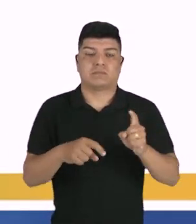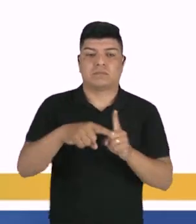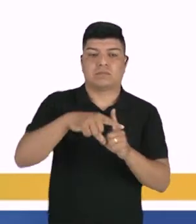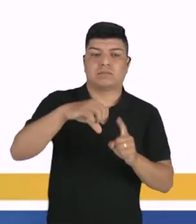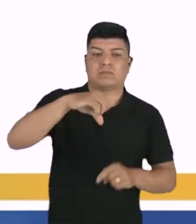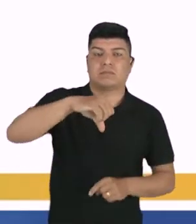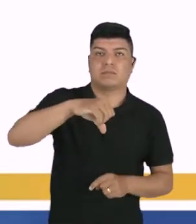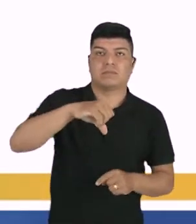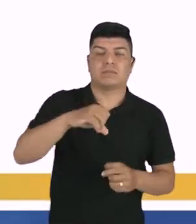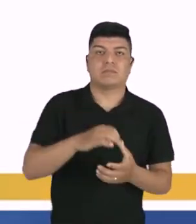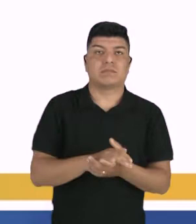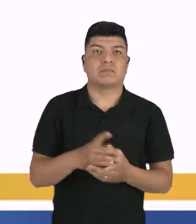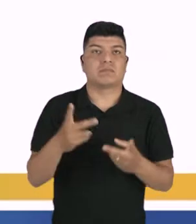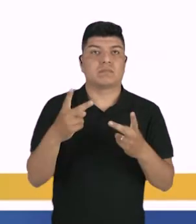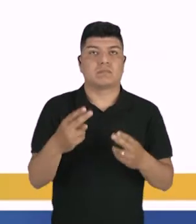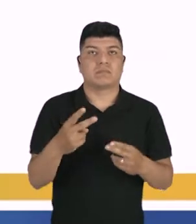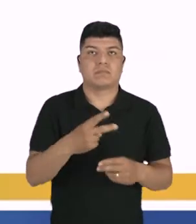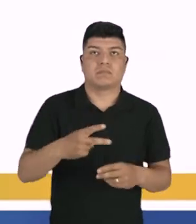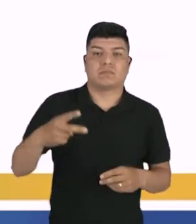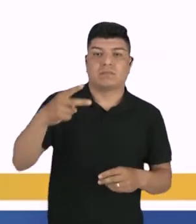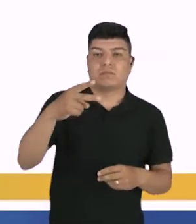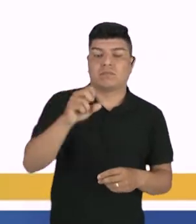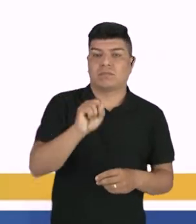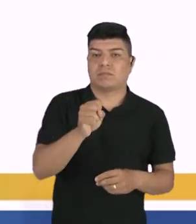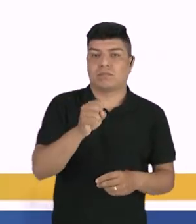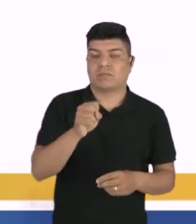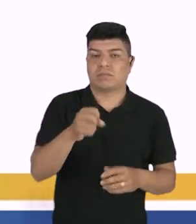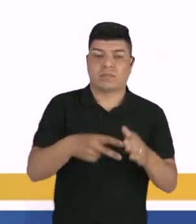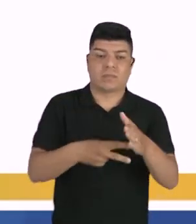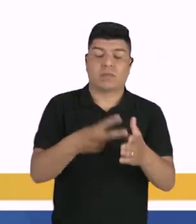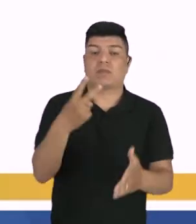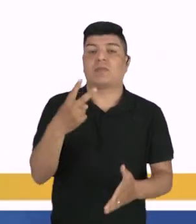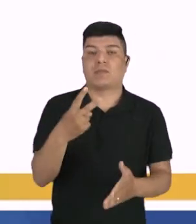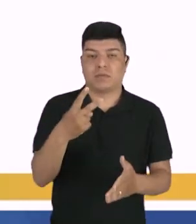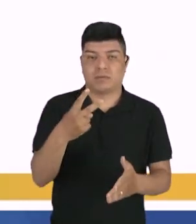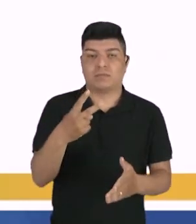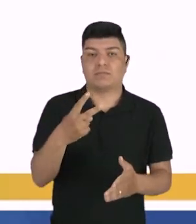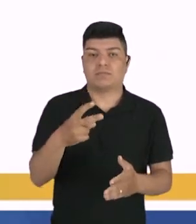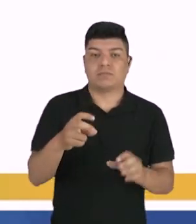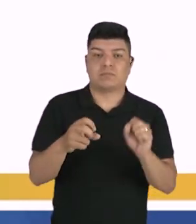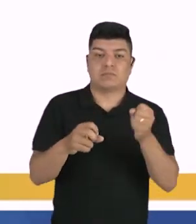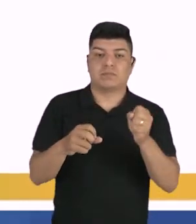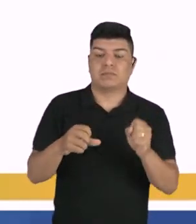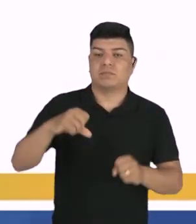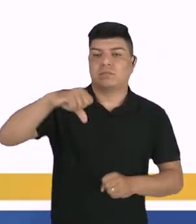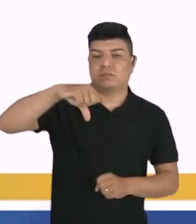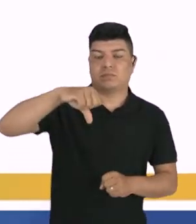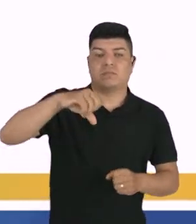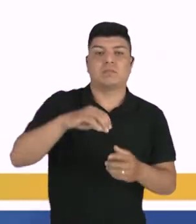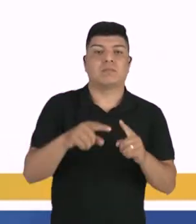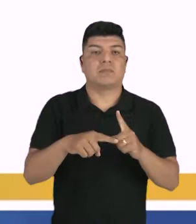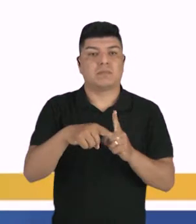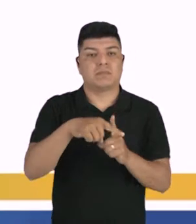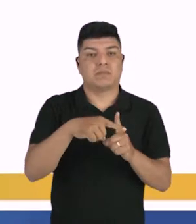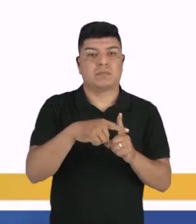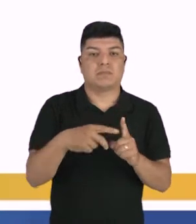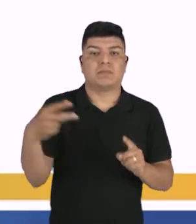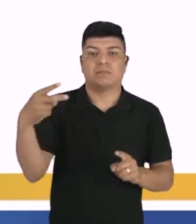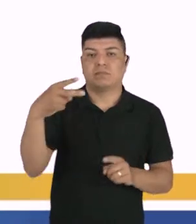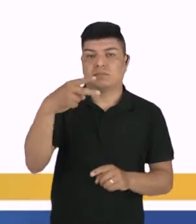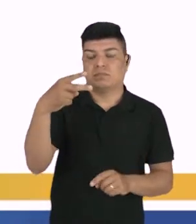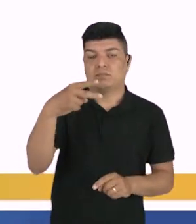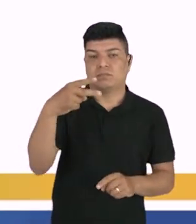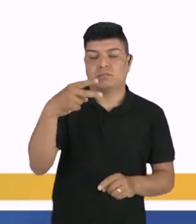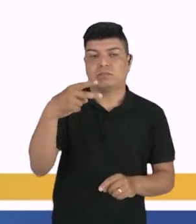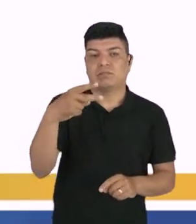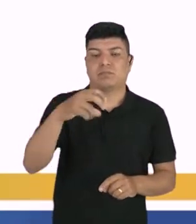né, o quadrado do 8 mais duas vezes o produto do 8 pelo 9 mais o segundo ao quadrado, que é